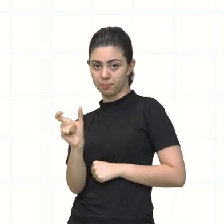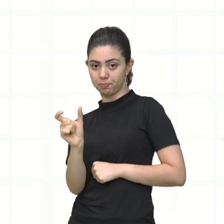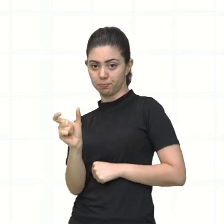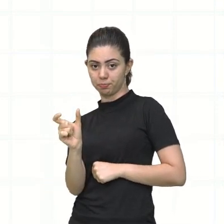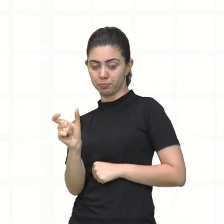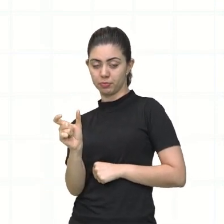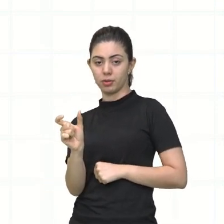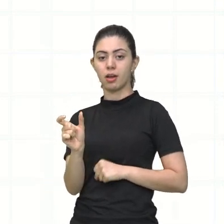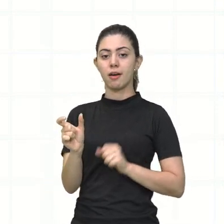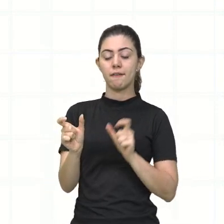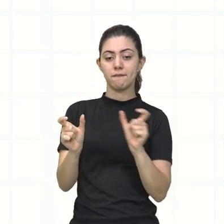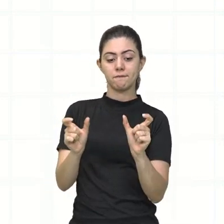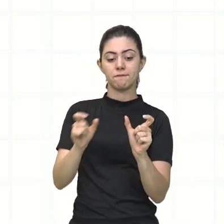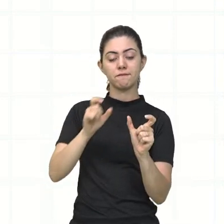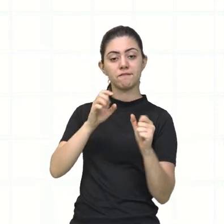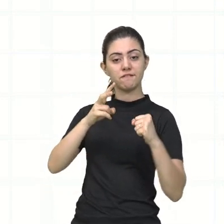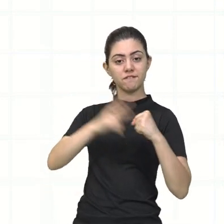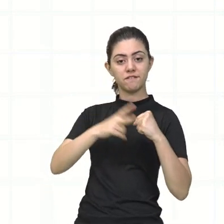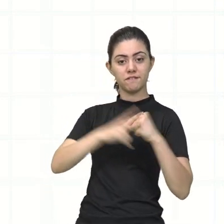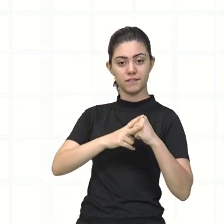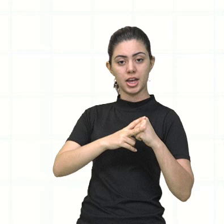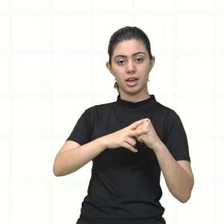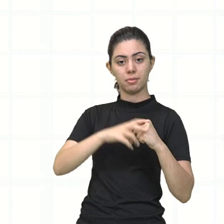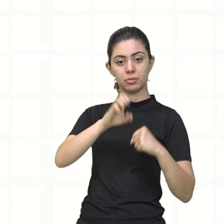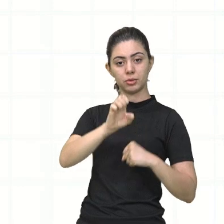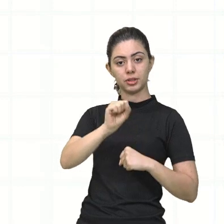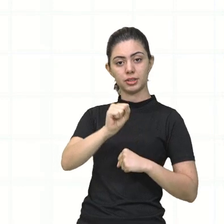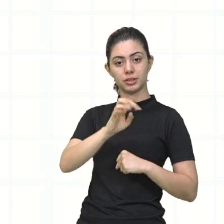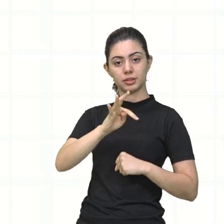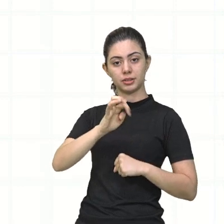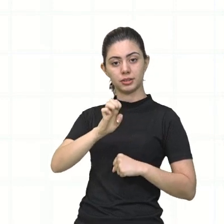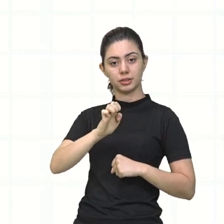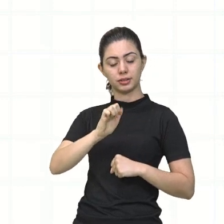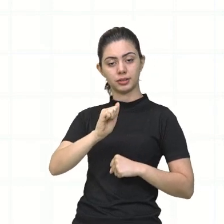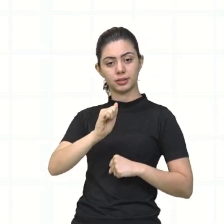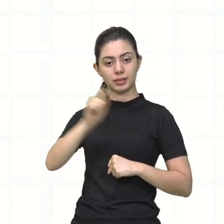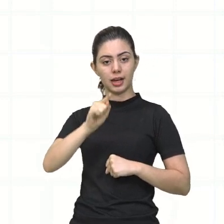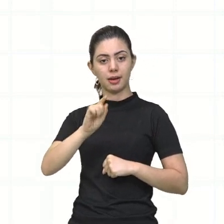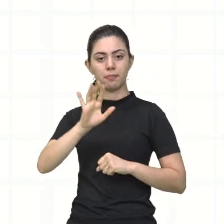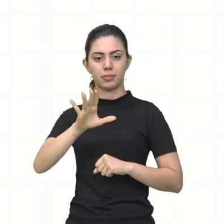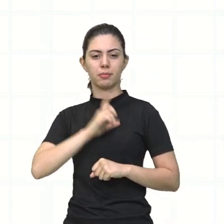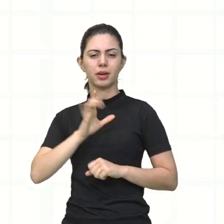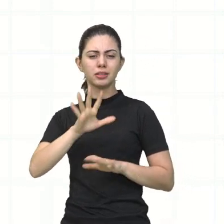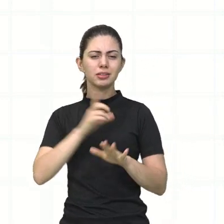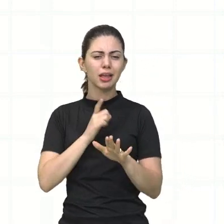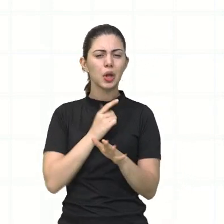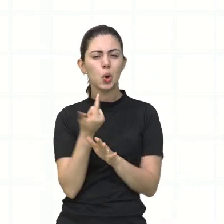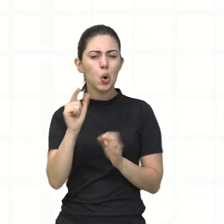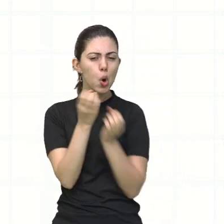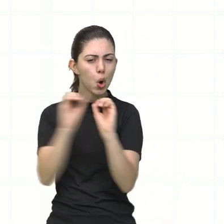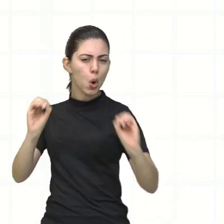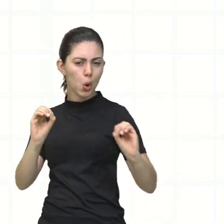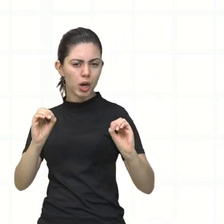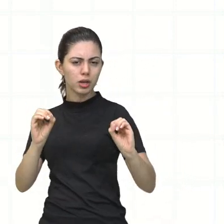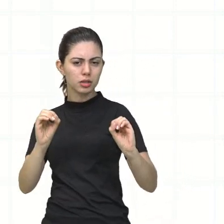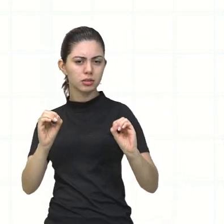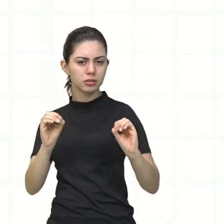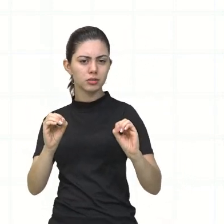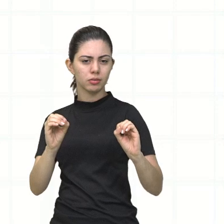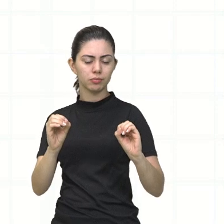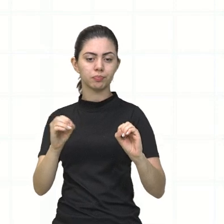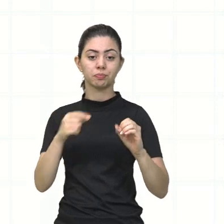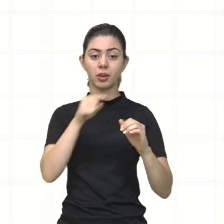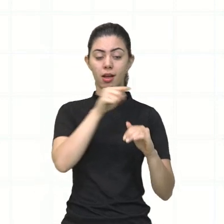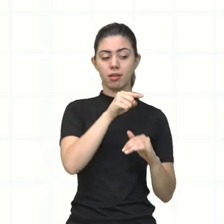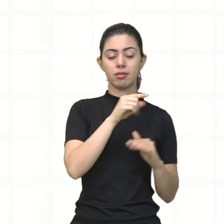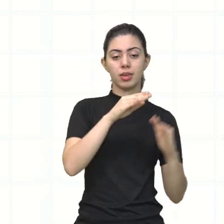verbo 2. A casa é minha. Só que a gente tem uma outra oração aí. A casa que está pintada